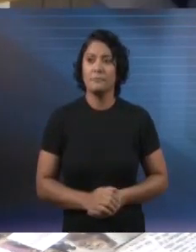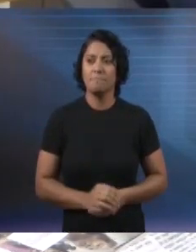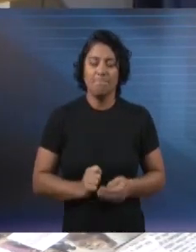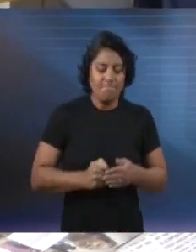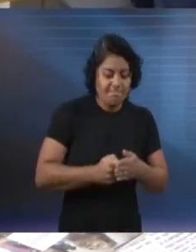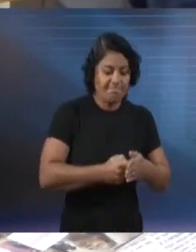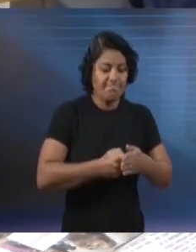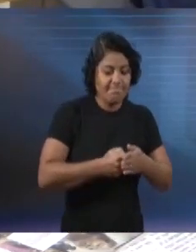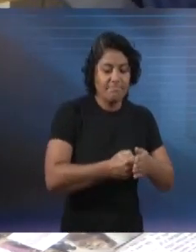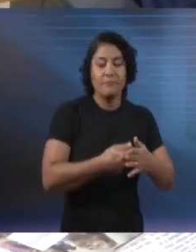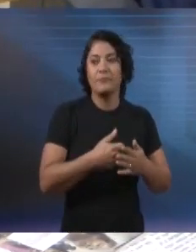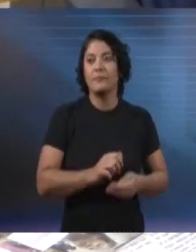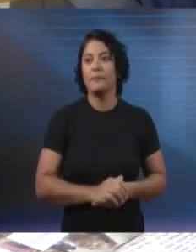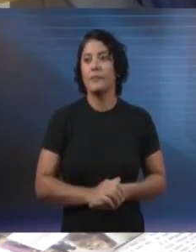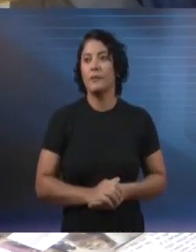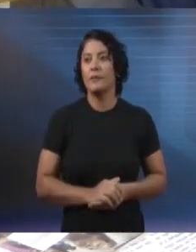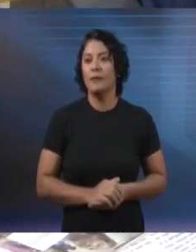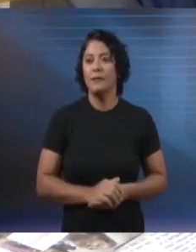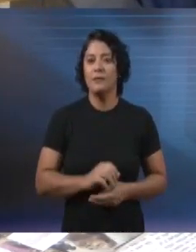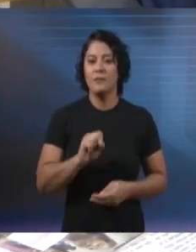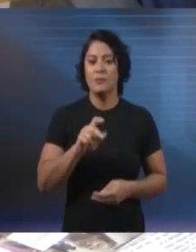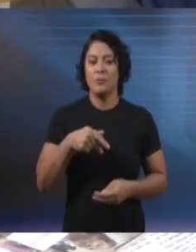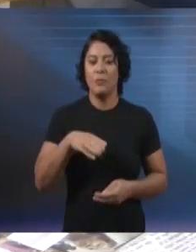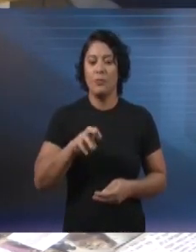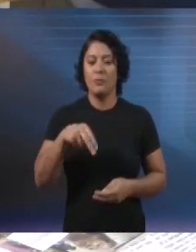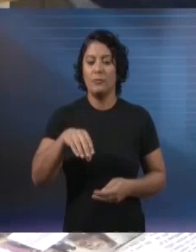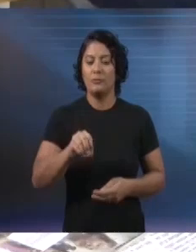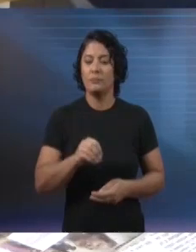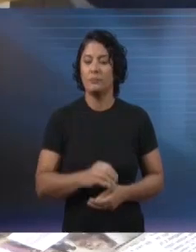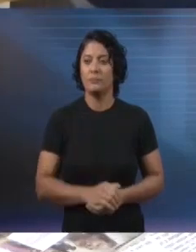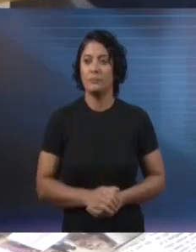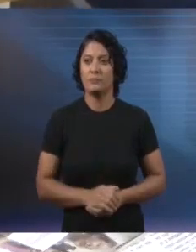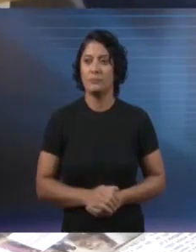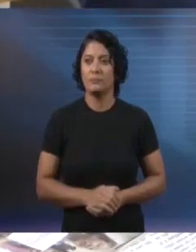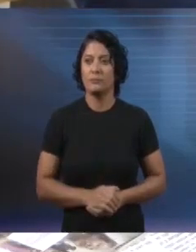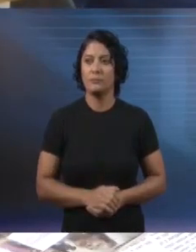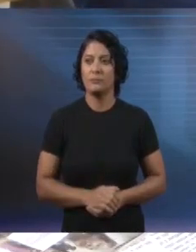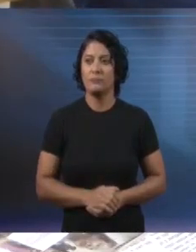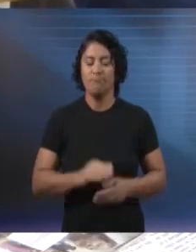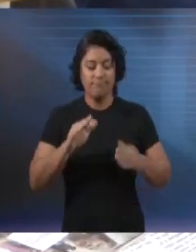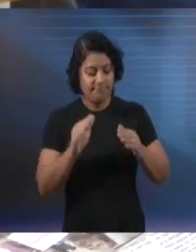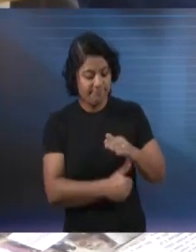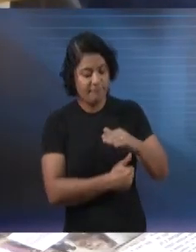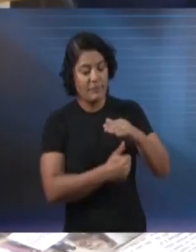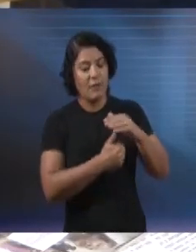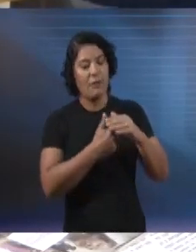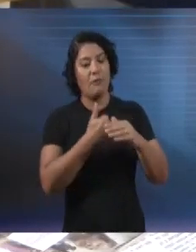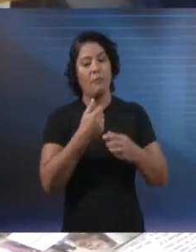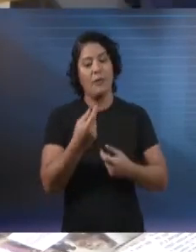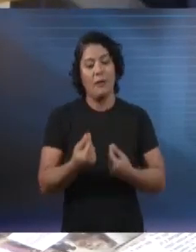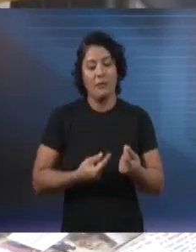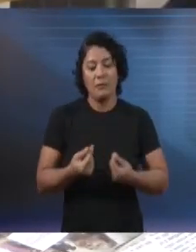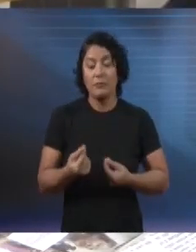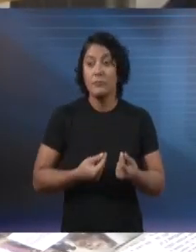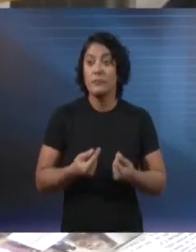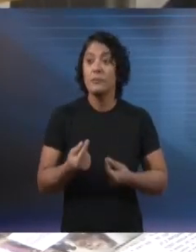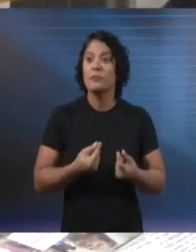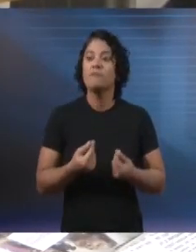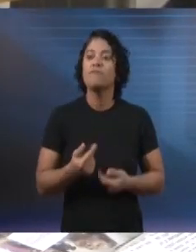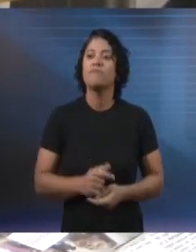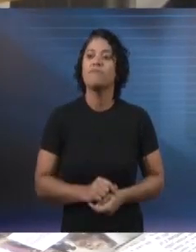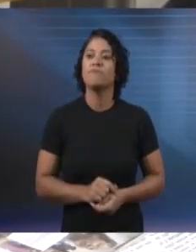pressão do suborno, assalta a economia